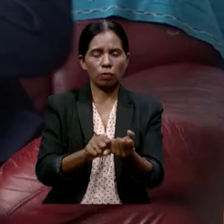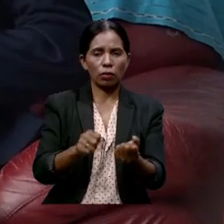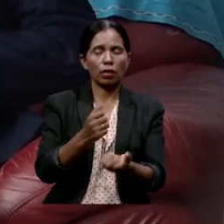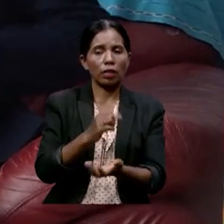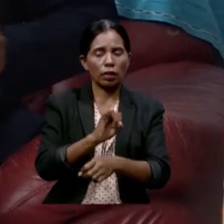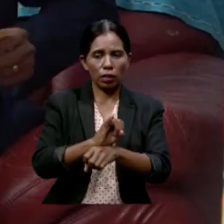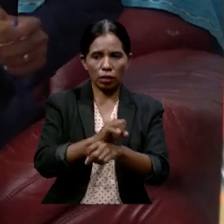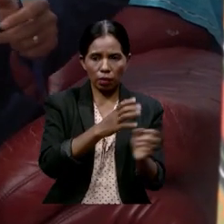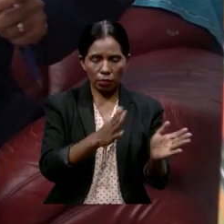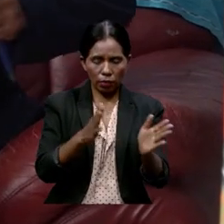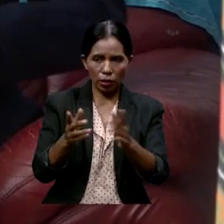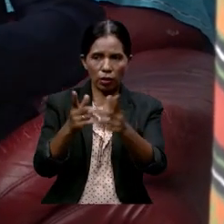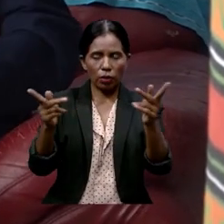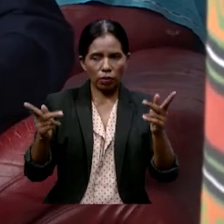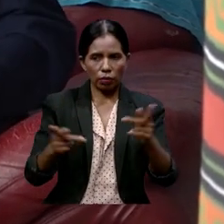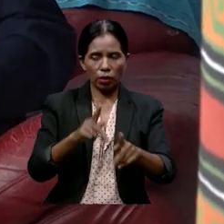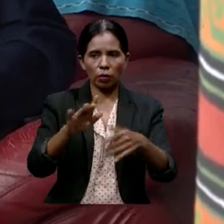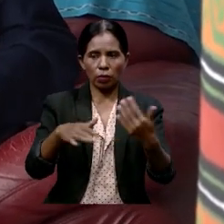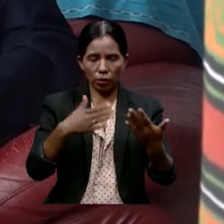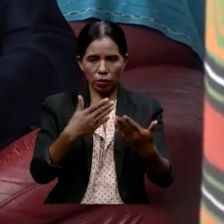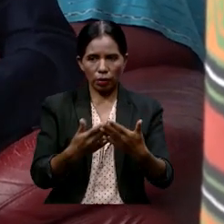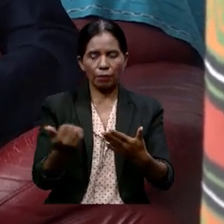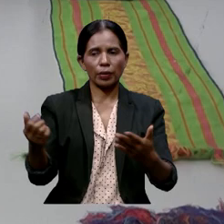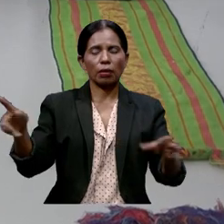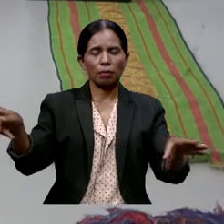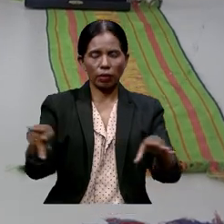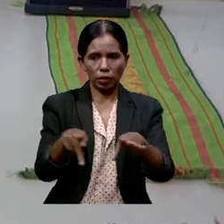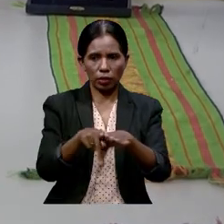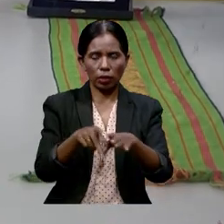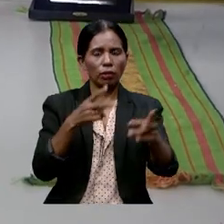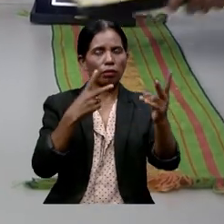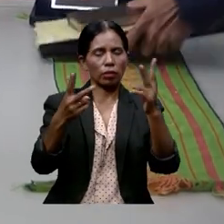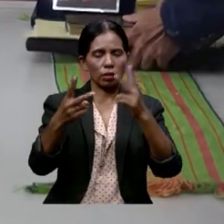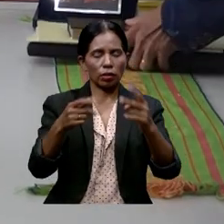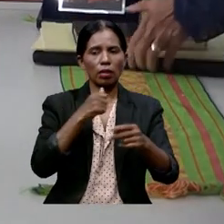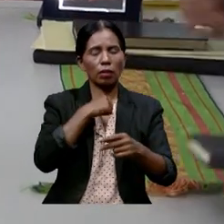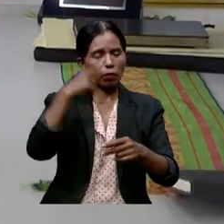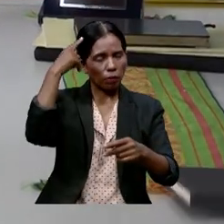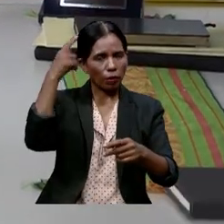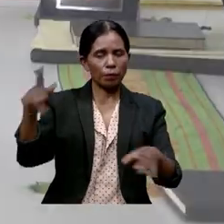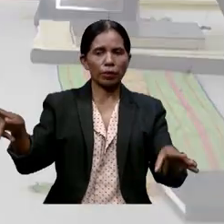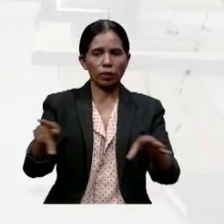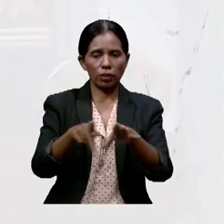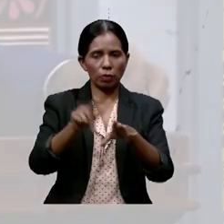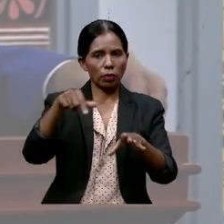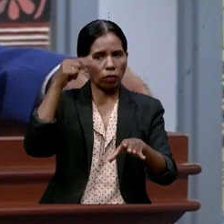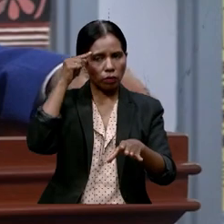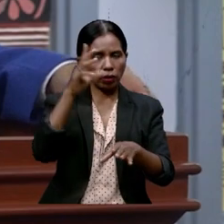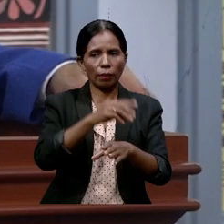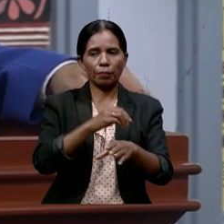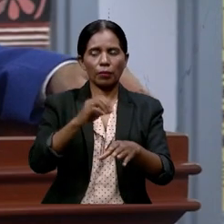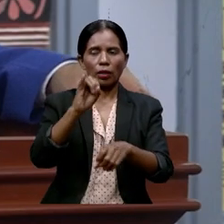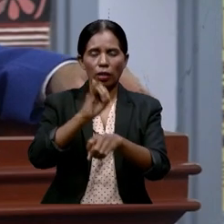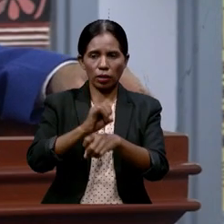perpara fatin akomodasaun ba sarani sira nebe se marka presença e visita papanian ne. Presença governo nian o